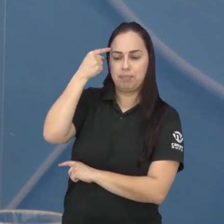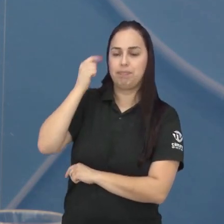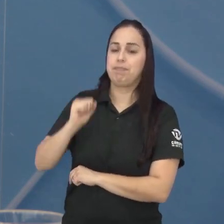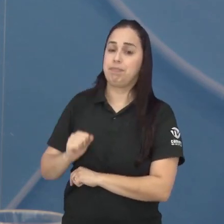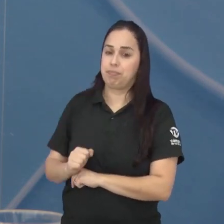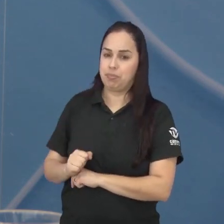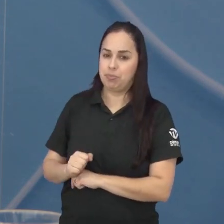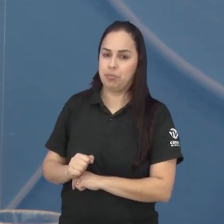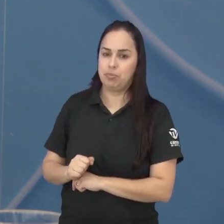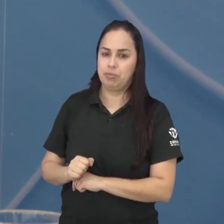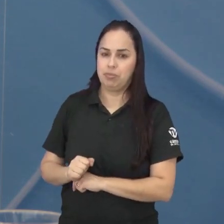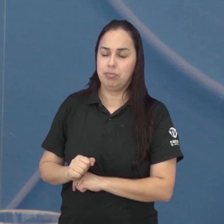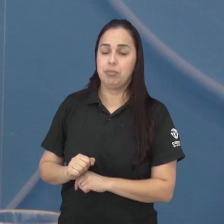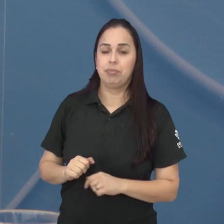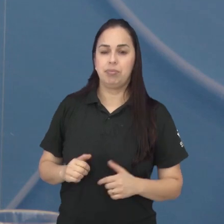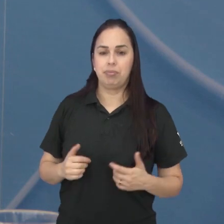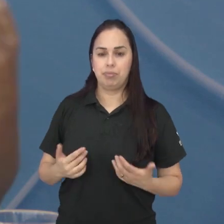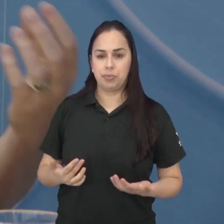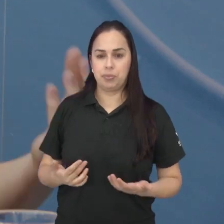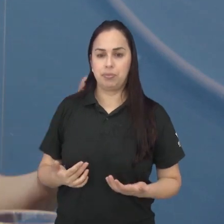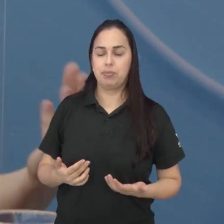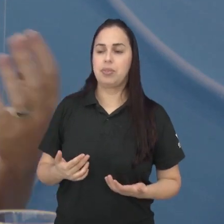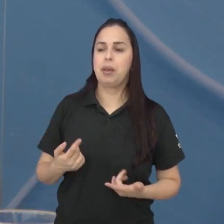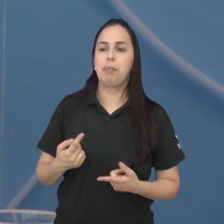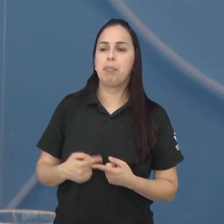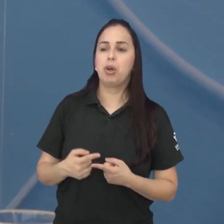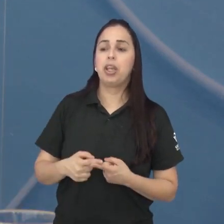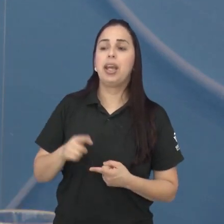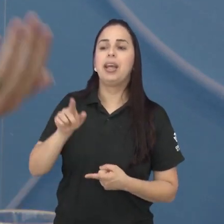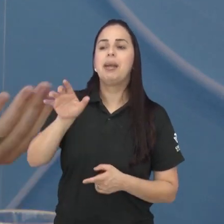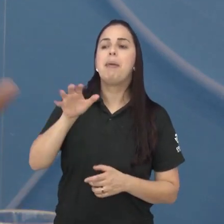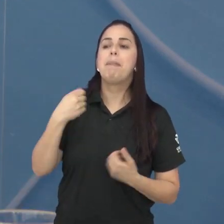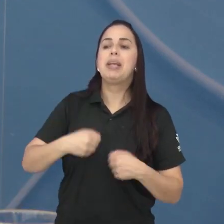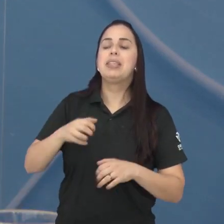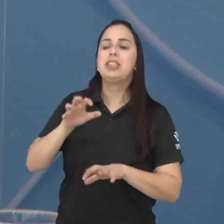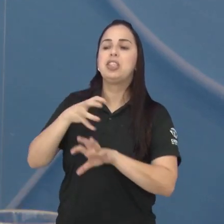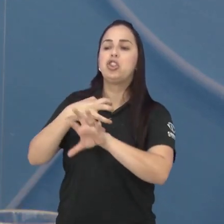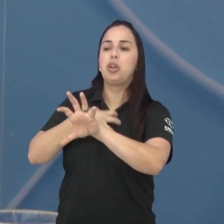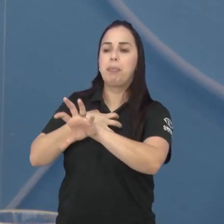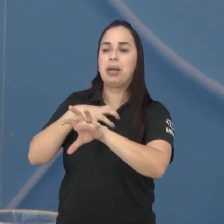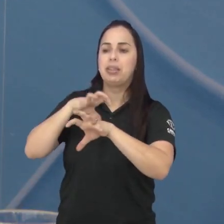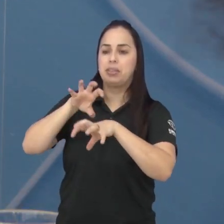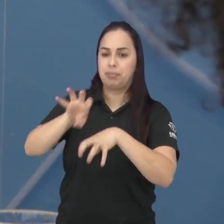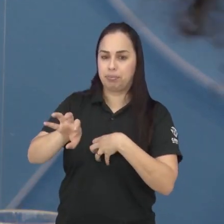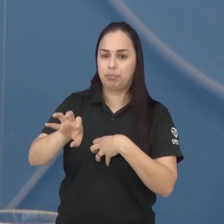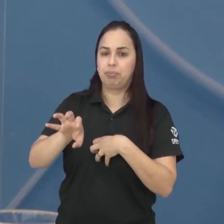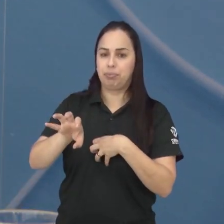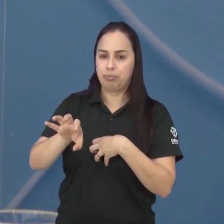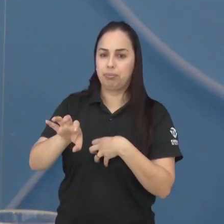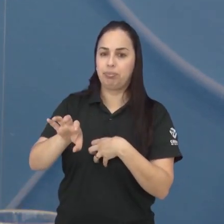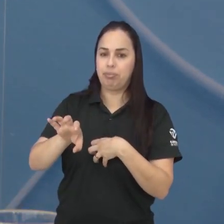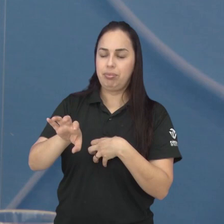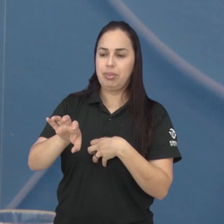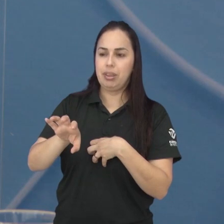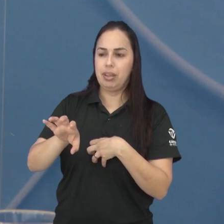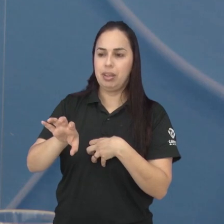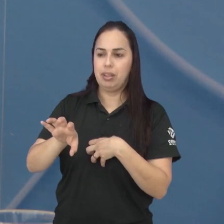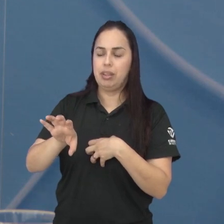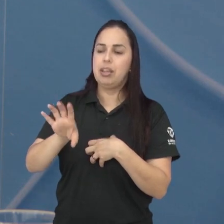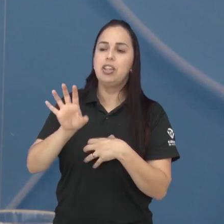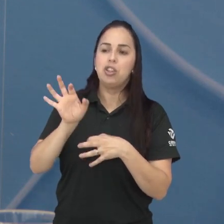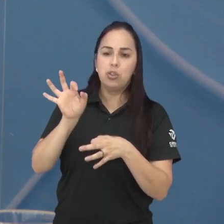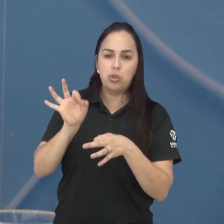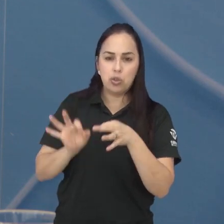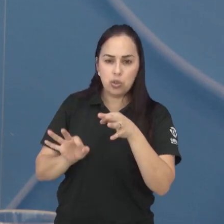que seja, né? Uma por isso, né? Por empatia simples e por ser humano. Então, a gente se julgar,